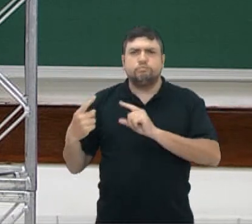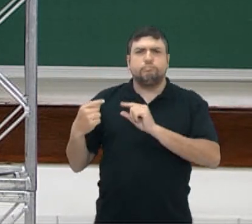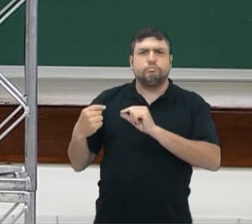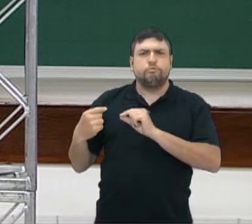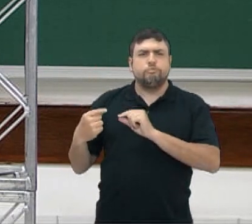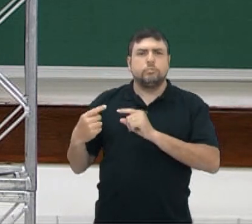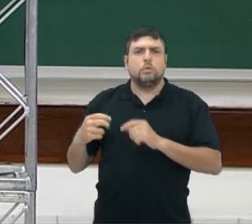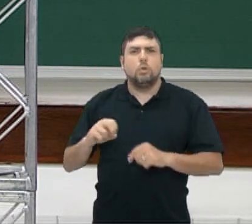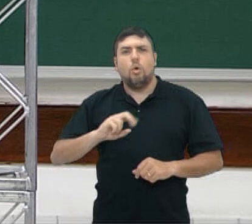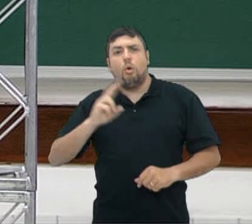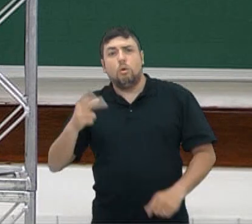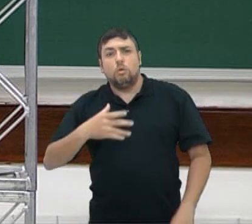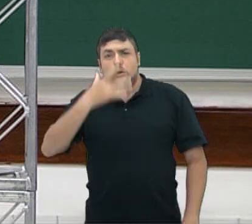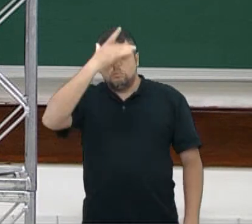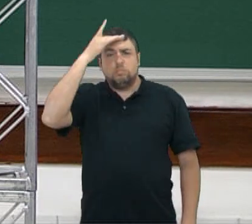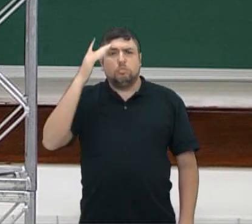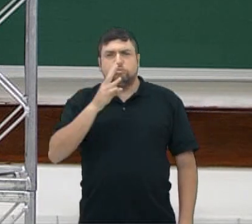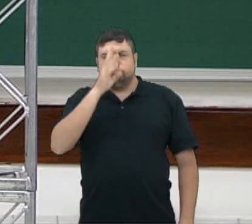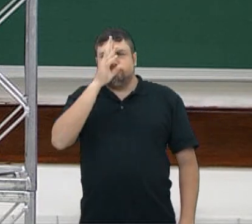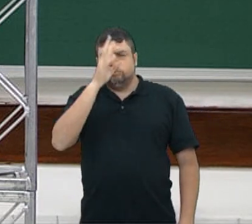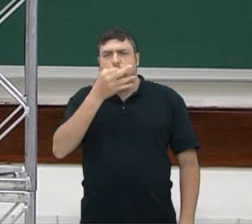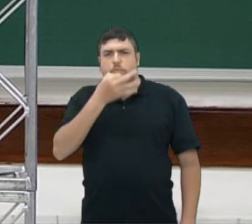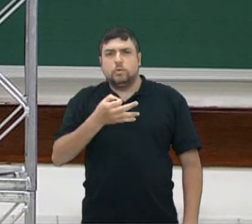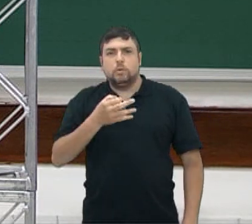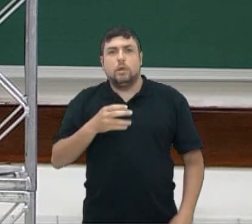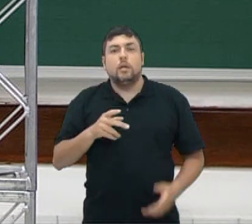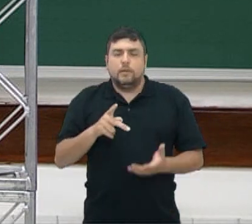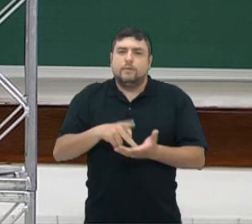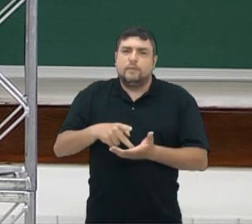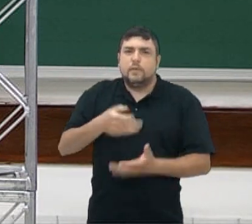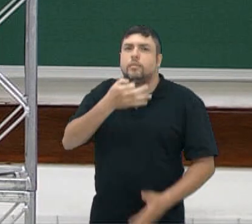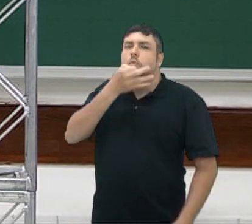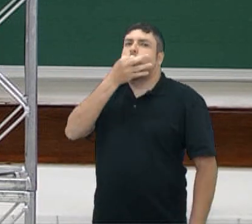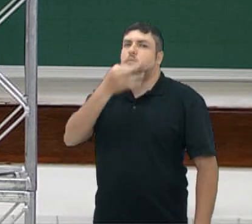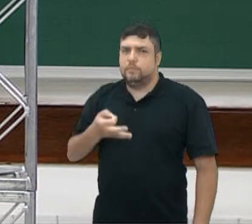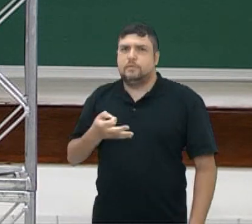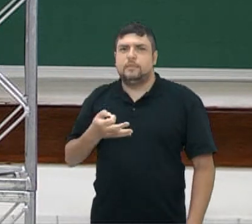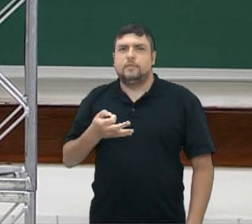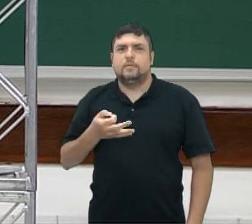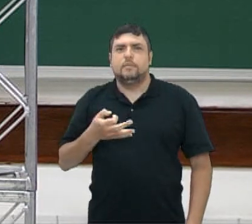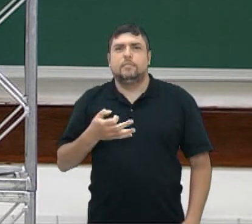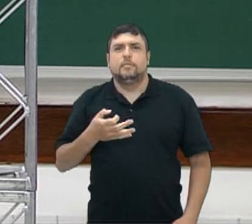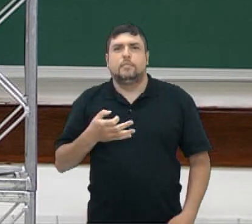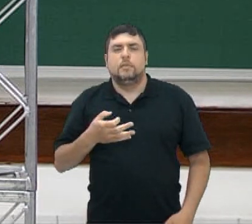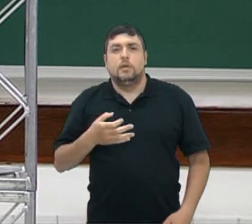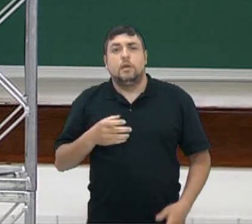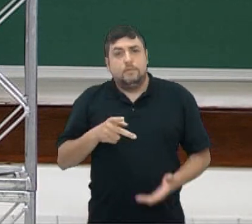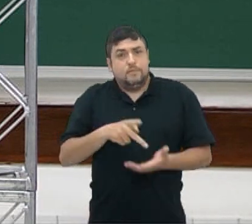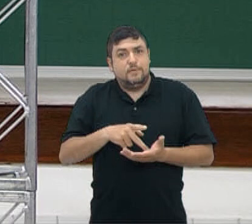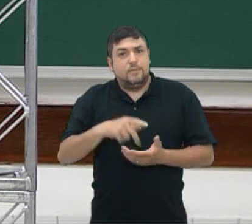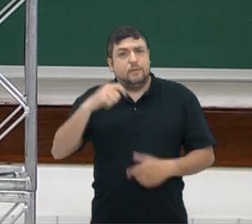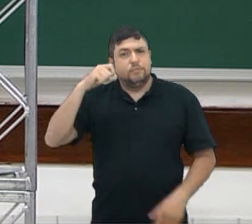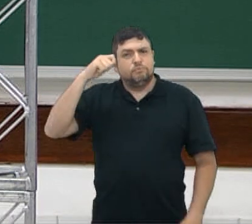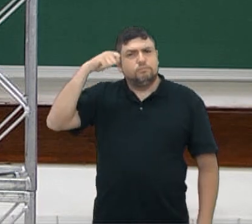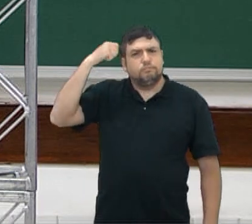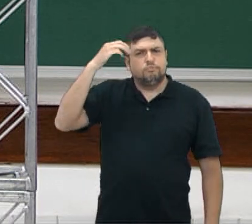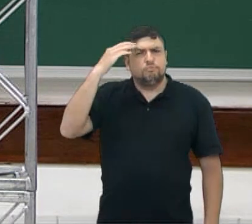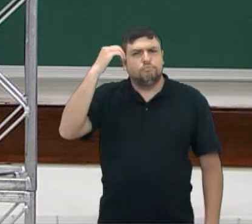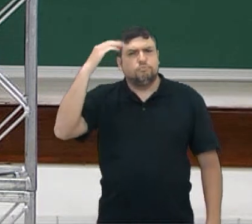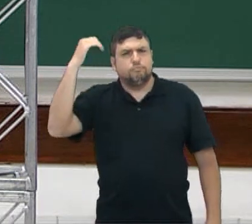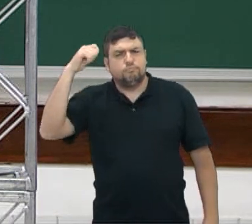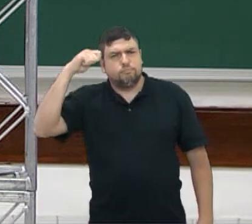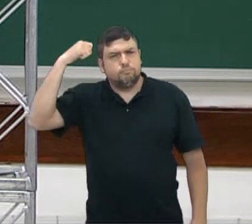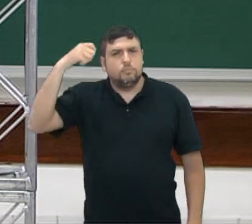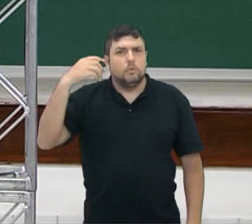que é simplesmente o que a pessoa acha, né? Então veja, é uma opinião, né? Porque ela está dizendo que eles costumam ser inadequados, mas isso é muito